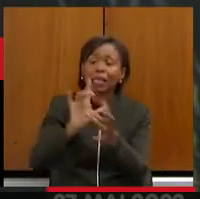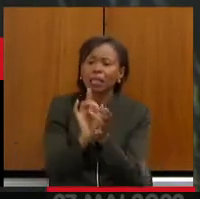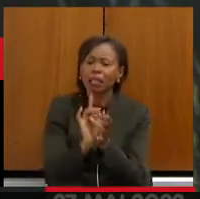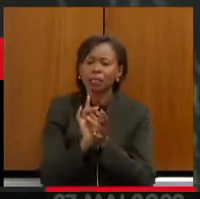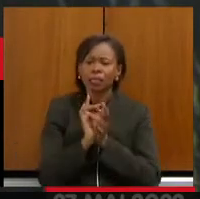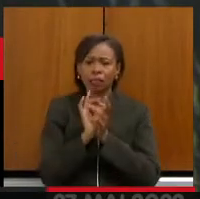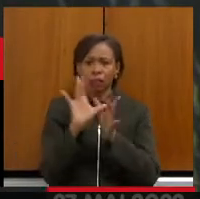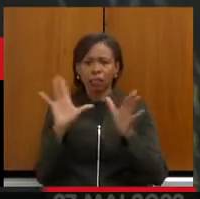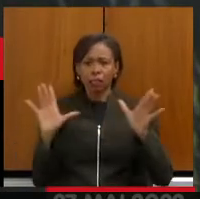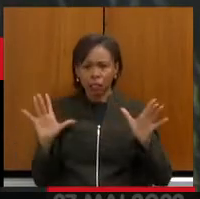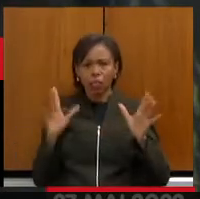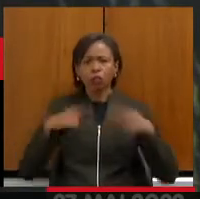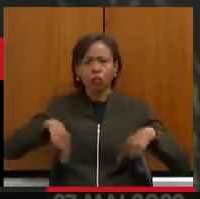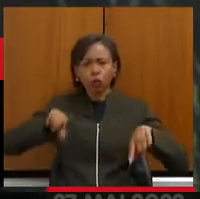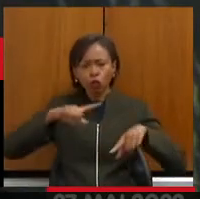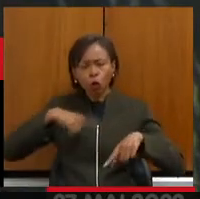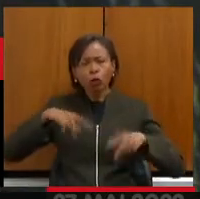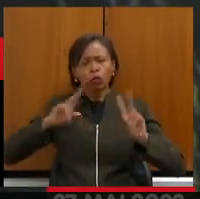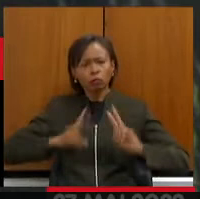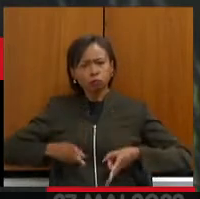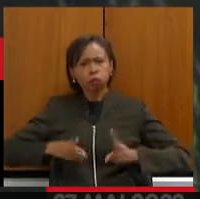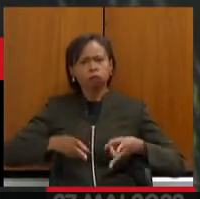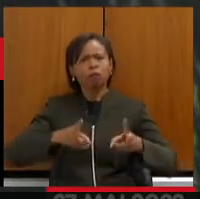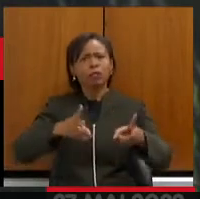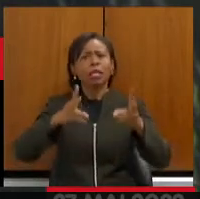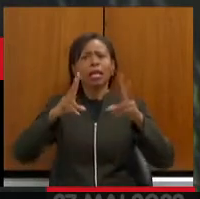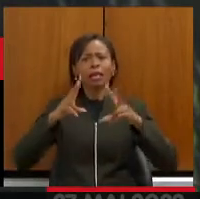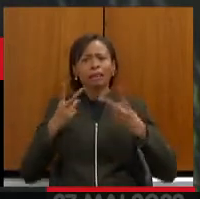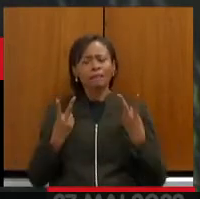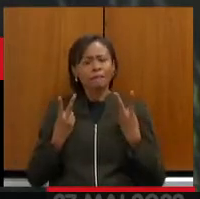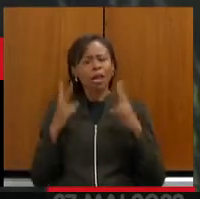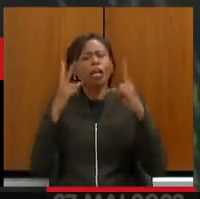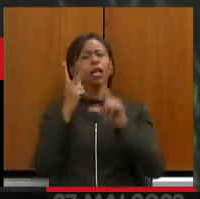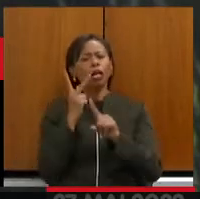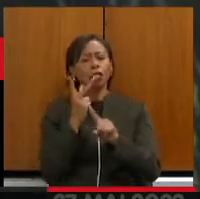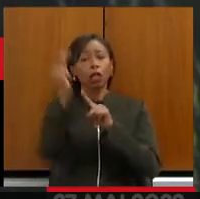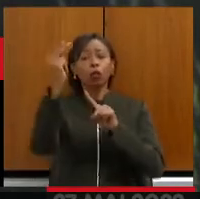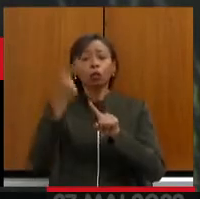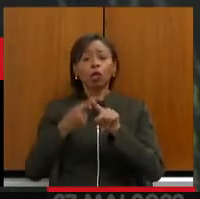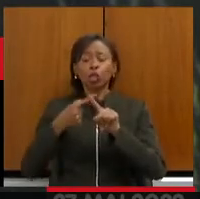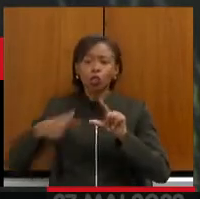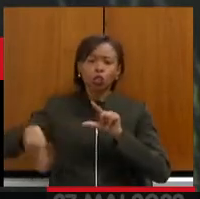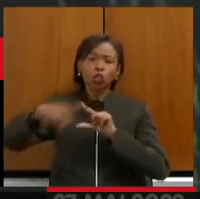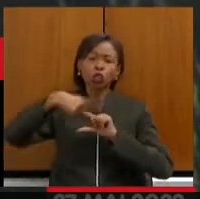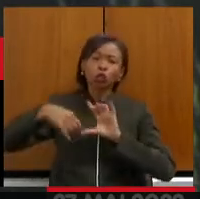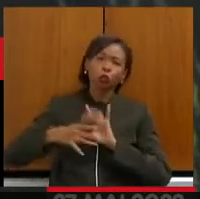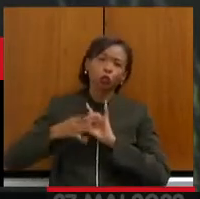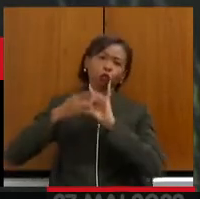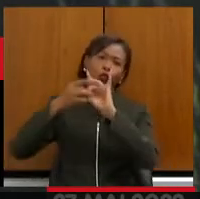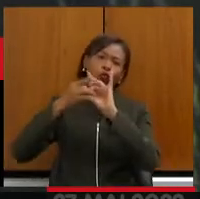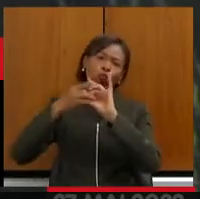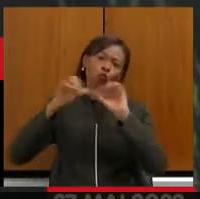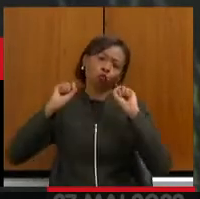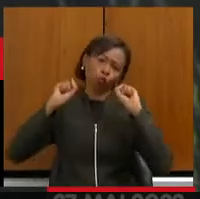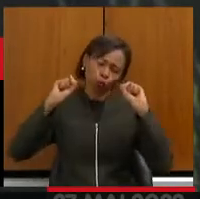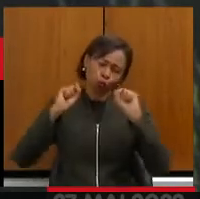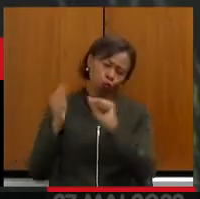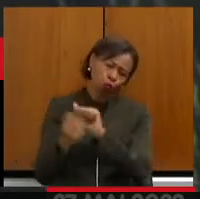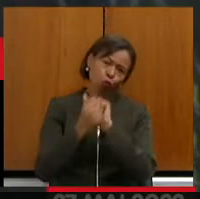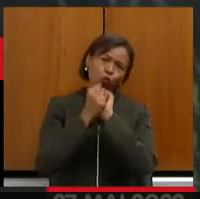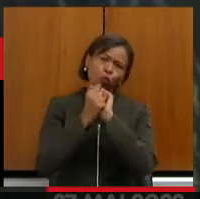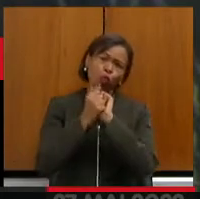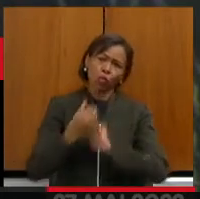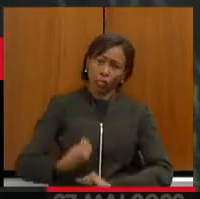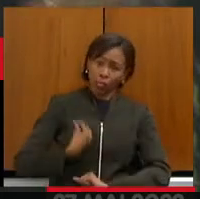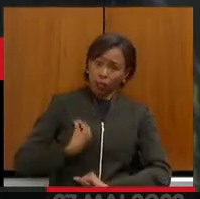livre no seguiremos e nós venceremos porque nós estamos juntas e por isso por nossas